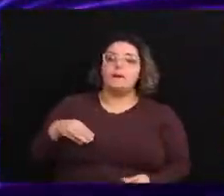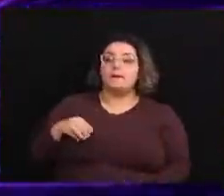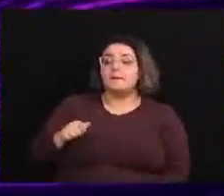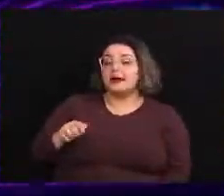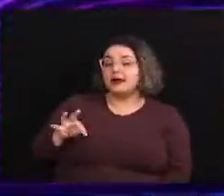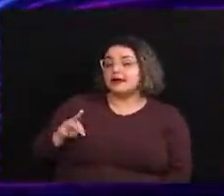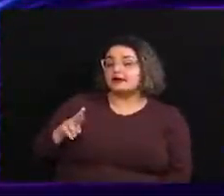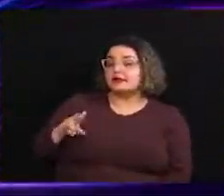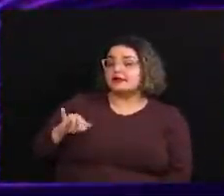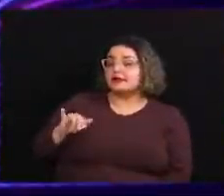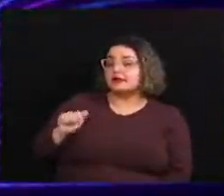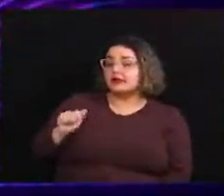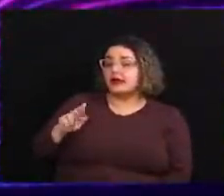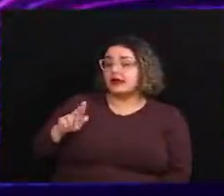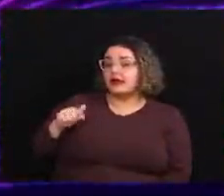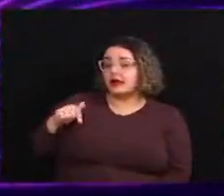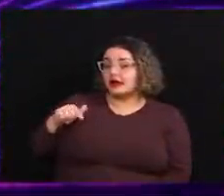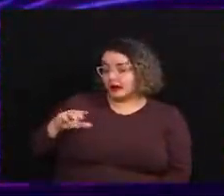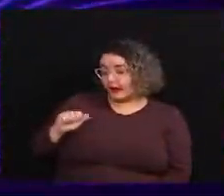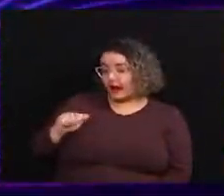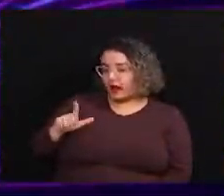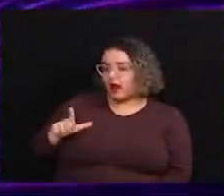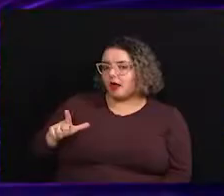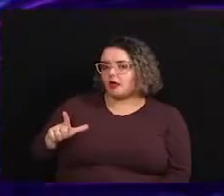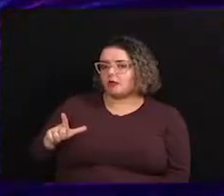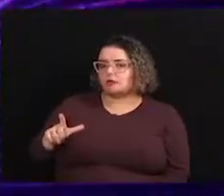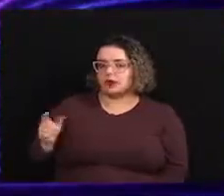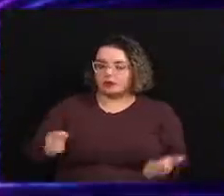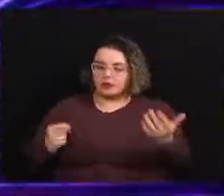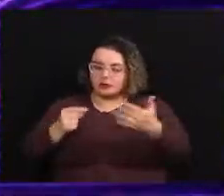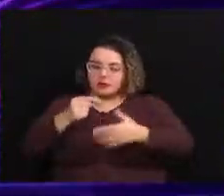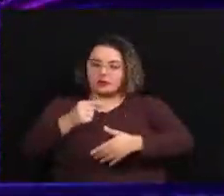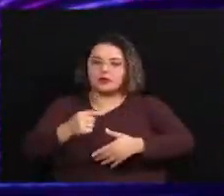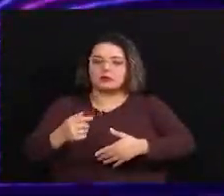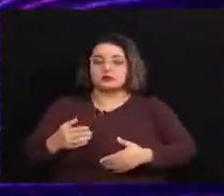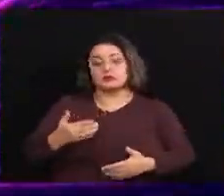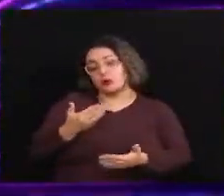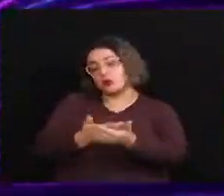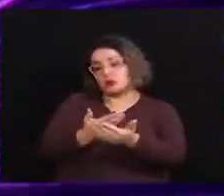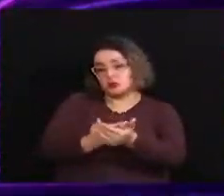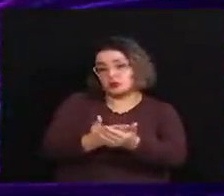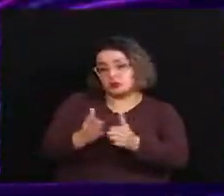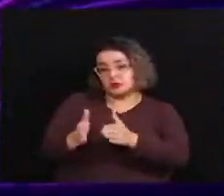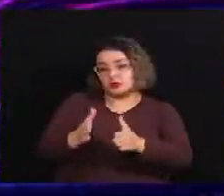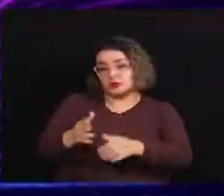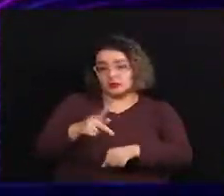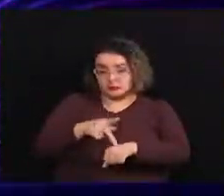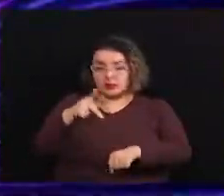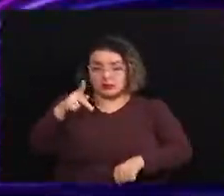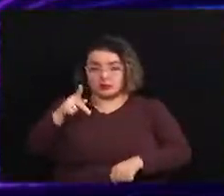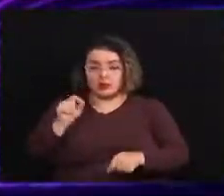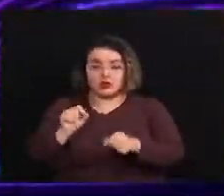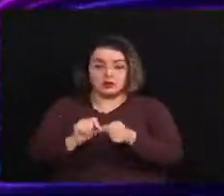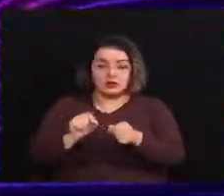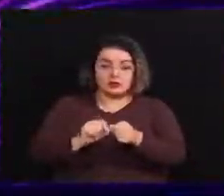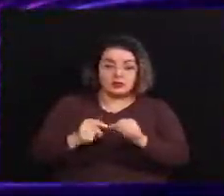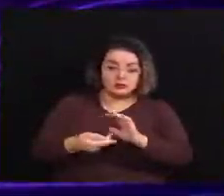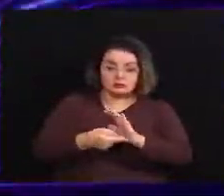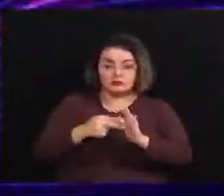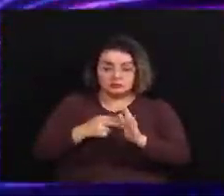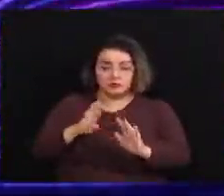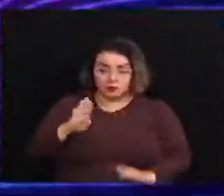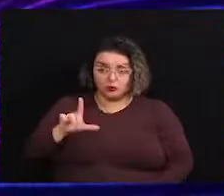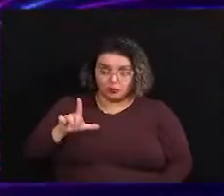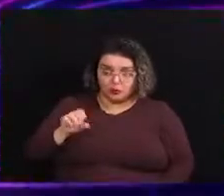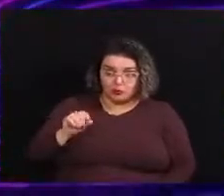matriarcal, especialmente dos elementos matriarcais que eu estudei, né, na época da pós-graduação, que fazem muito sentido, inclusive o